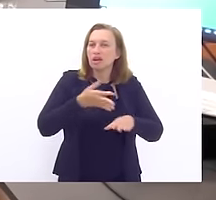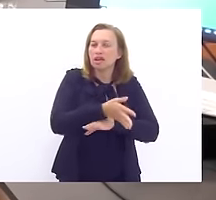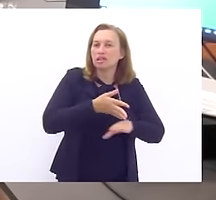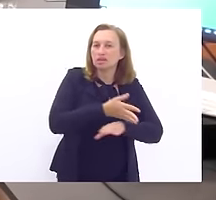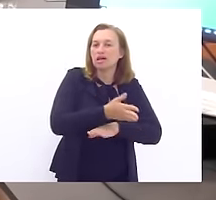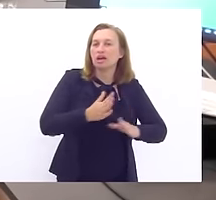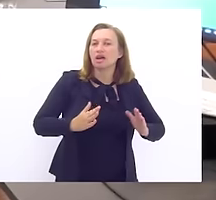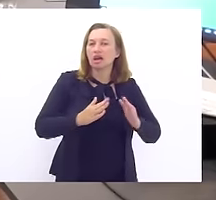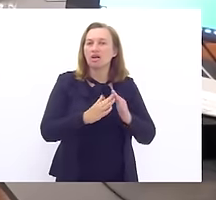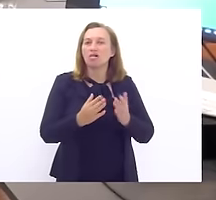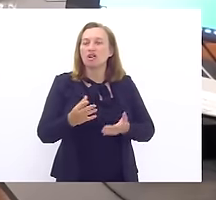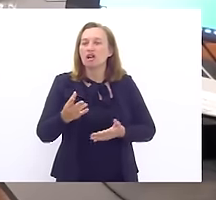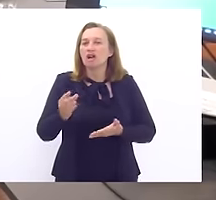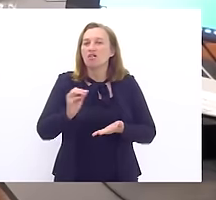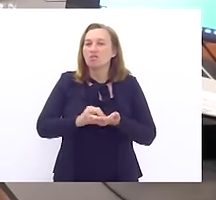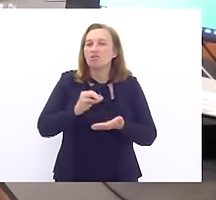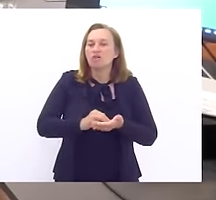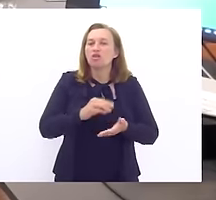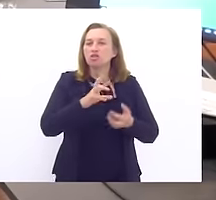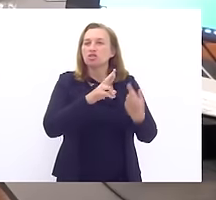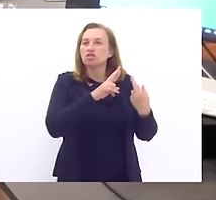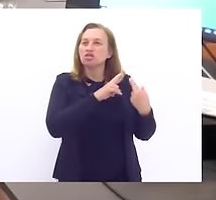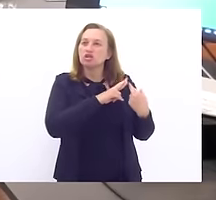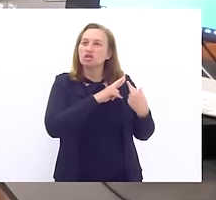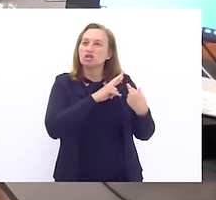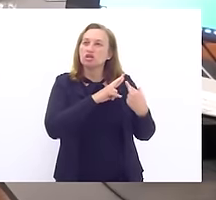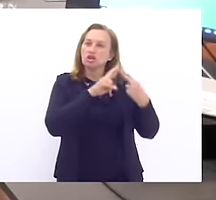com bombeiro minutos